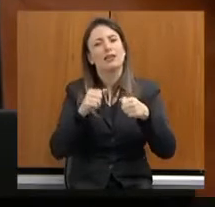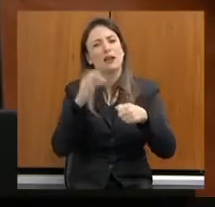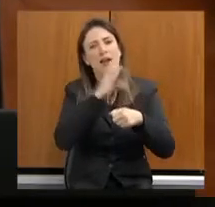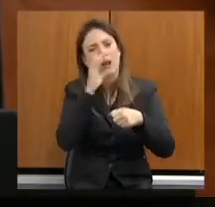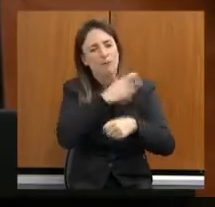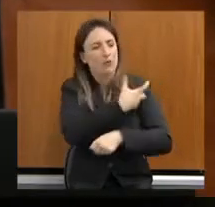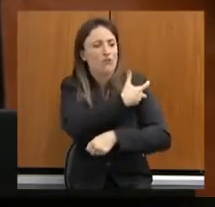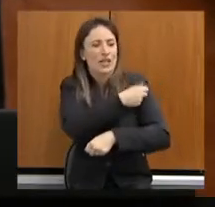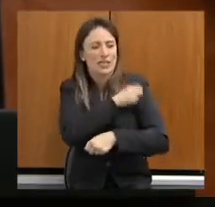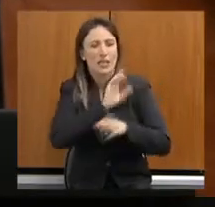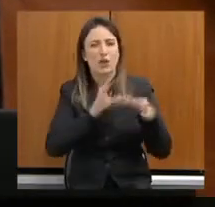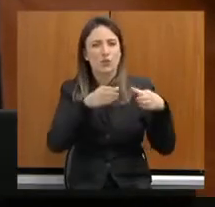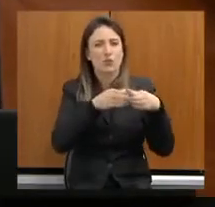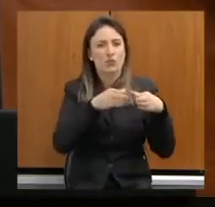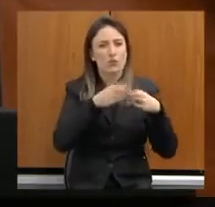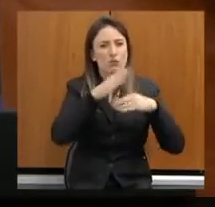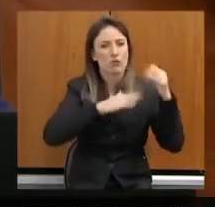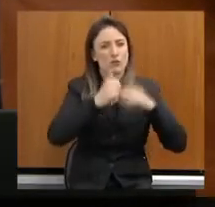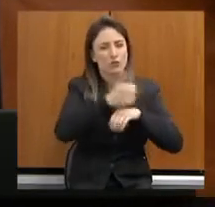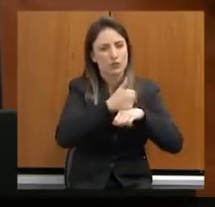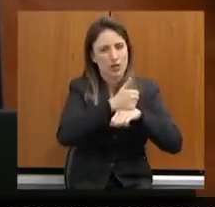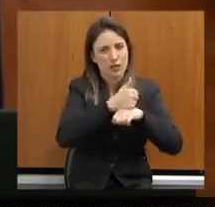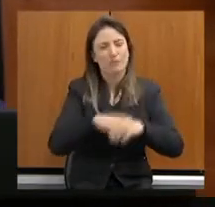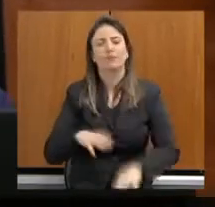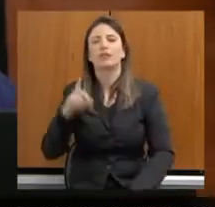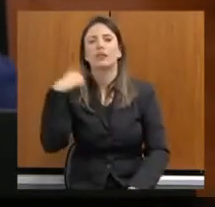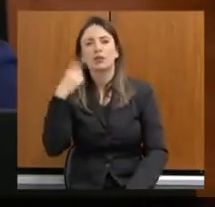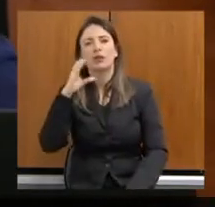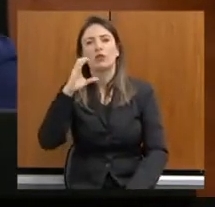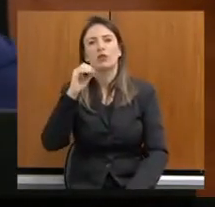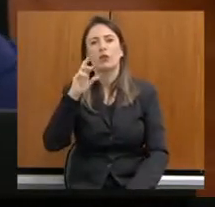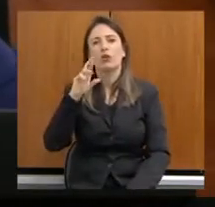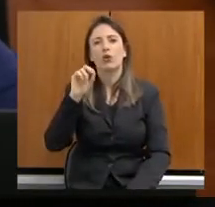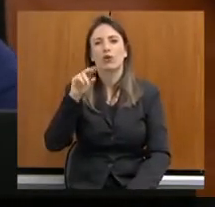Deputado Coronel Henrique